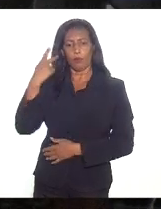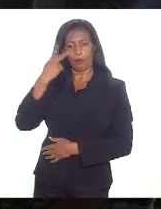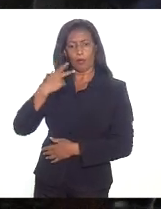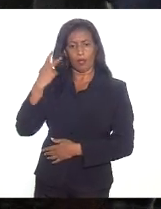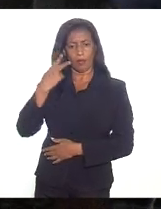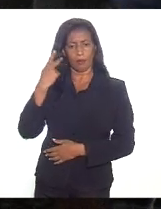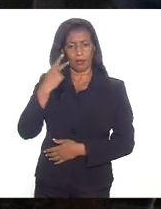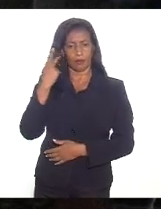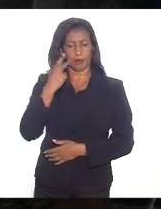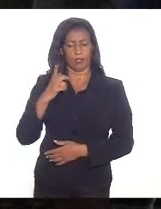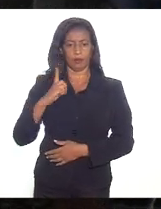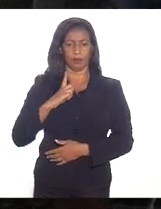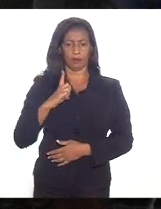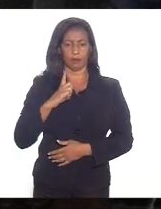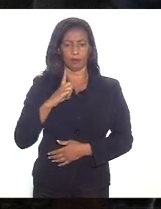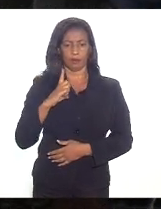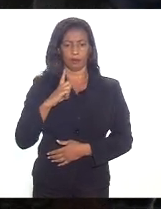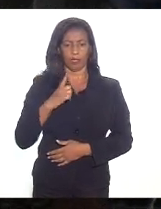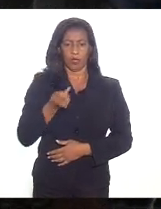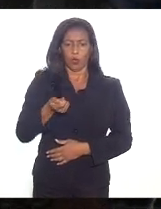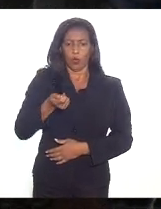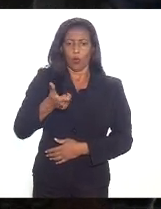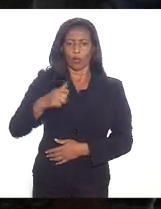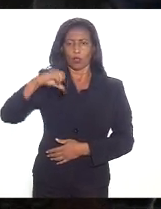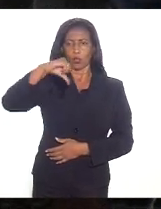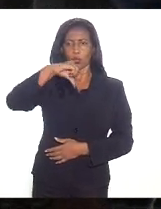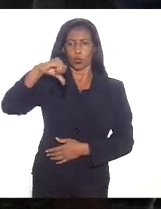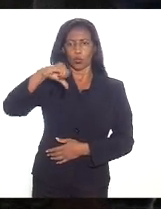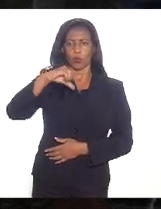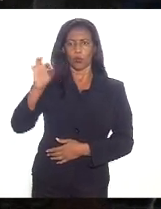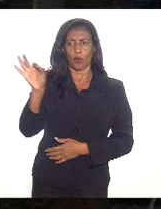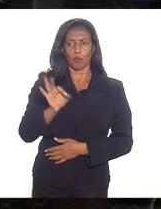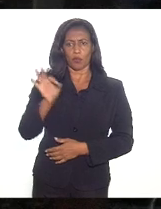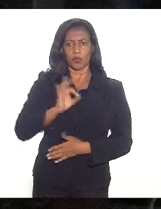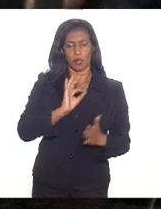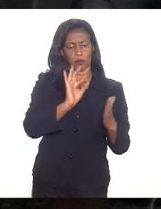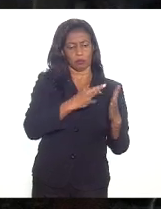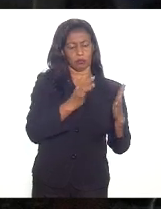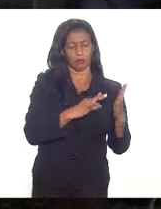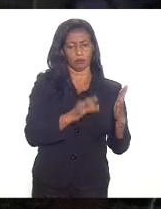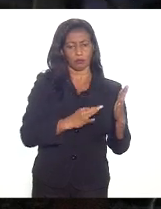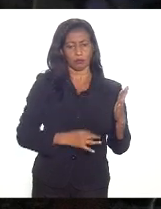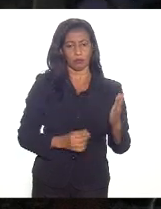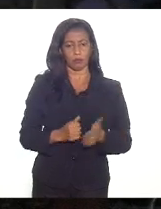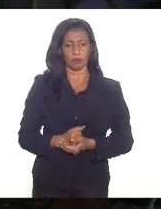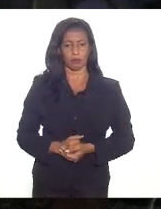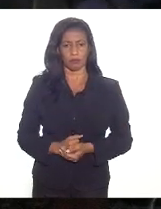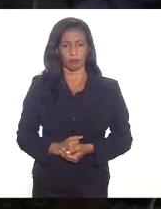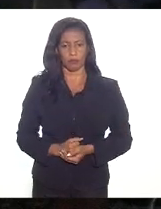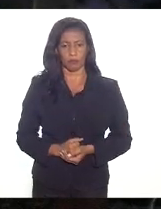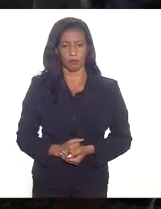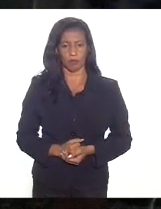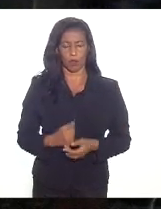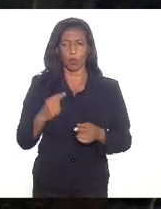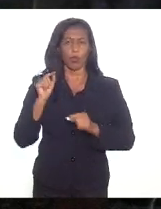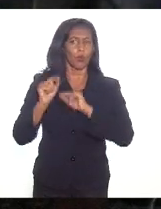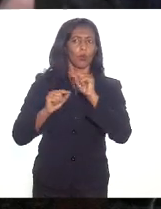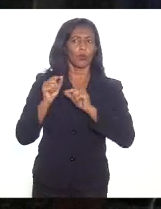tem quase que 99% a minha assinatura. Por que que eu pedi o entendimento da